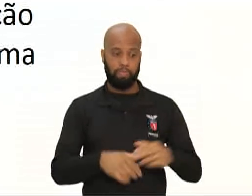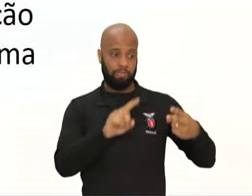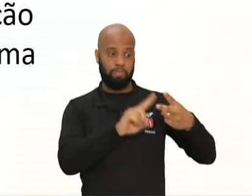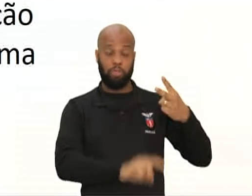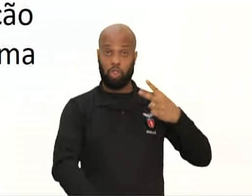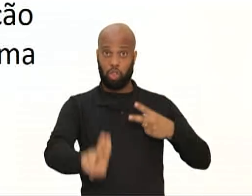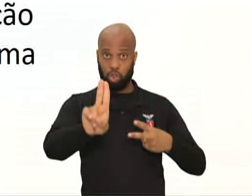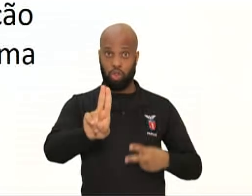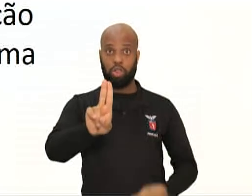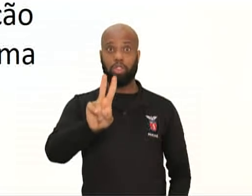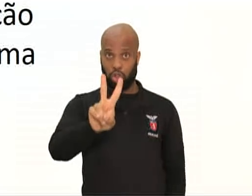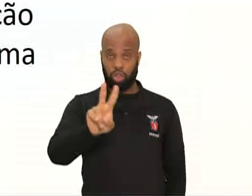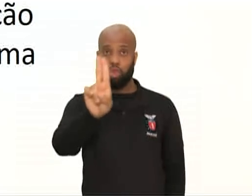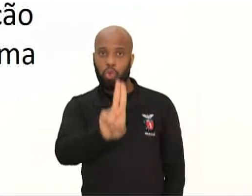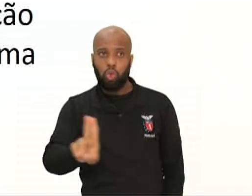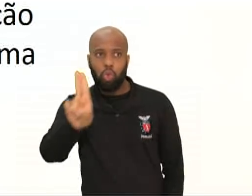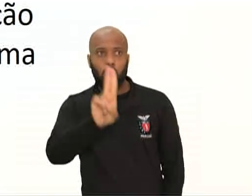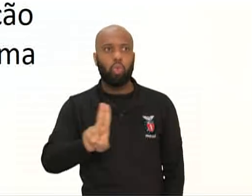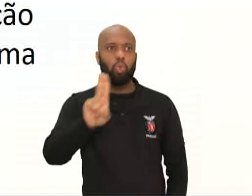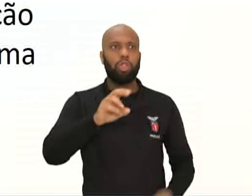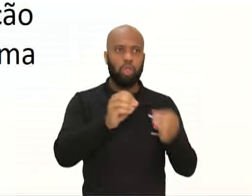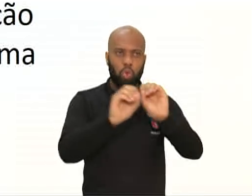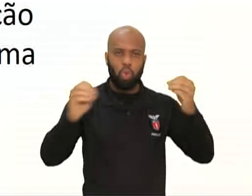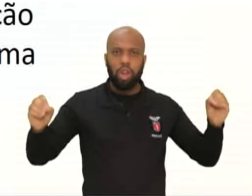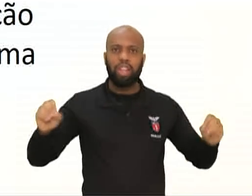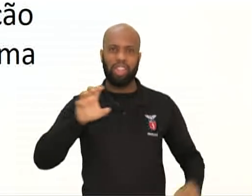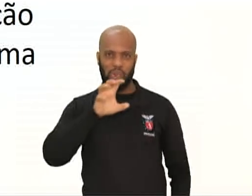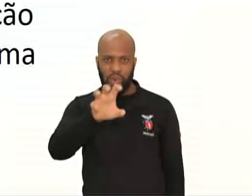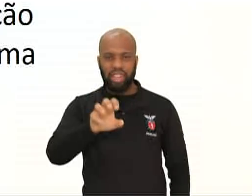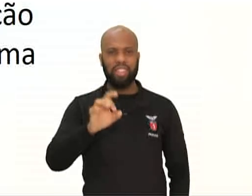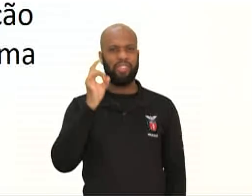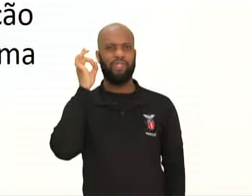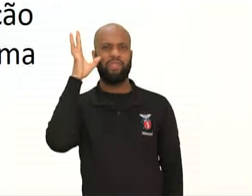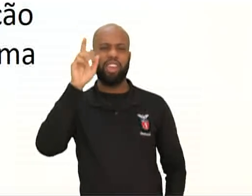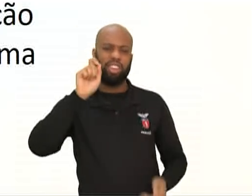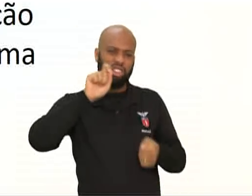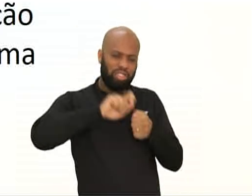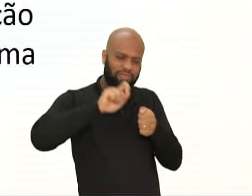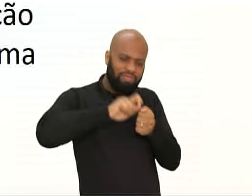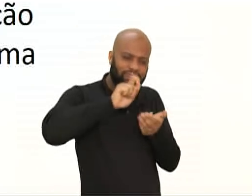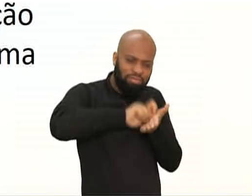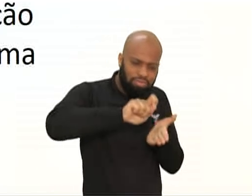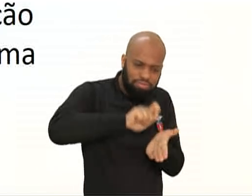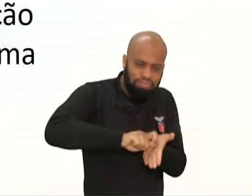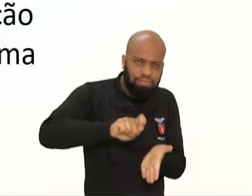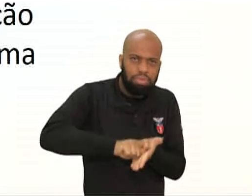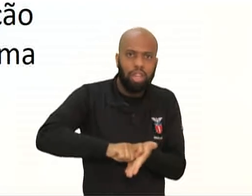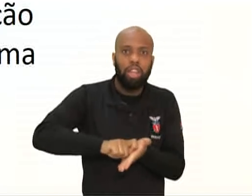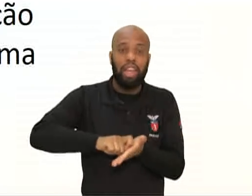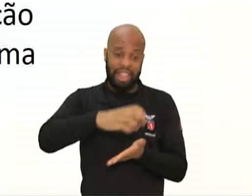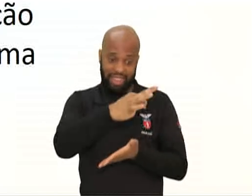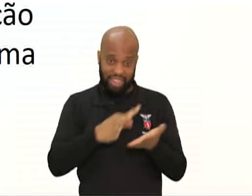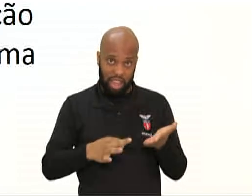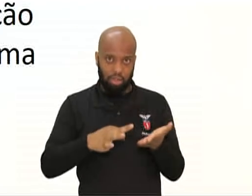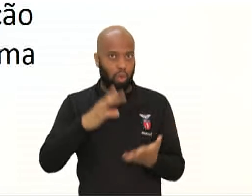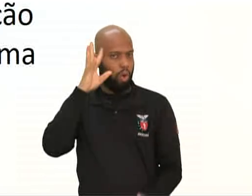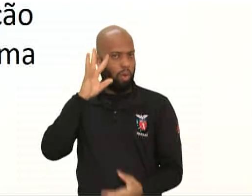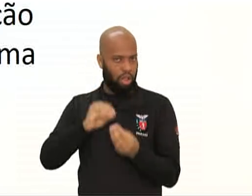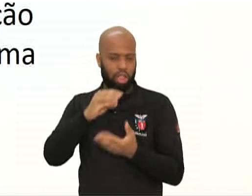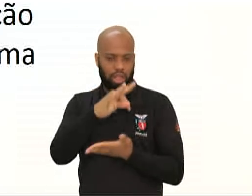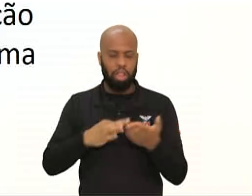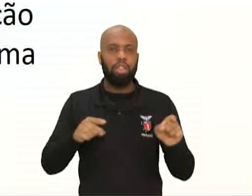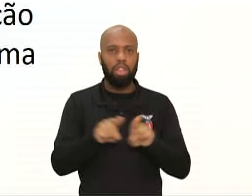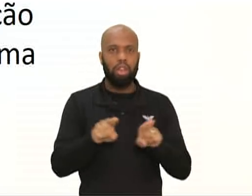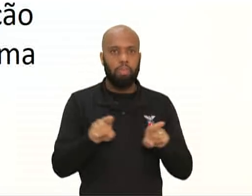O uso das orações coordenadas facilita o trabalho de produção e interpretação de texto,